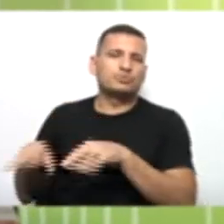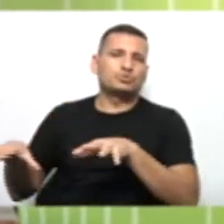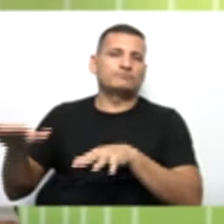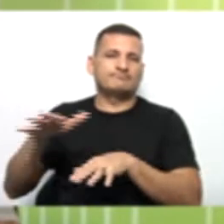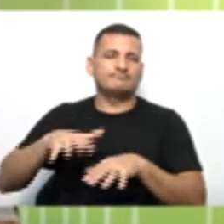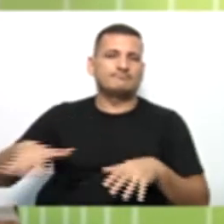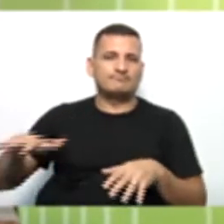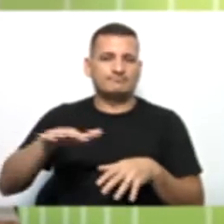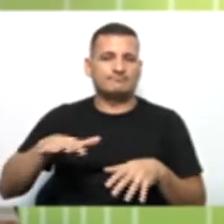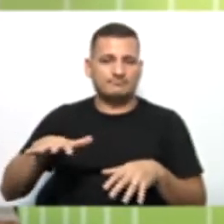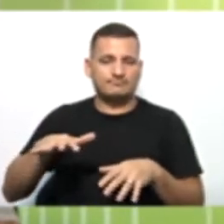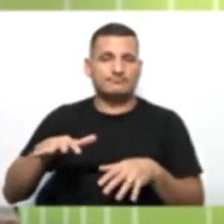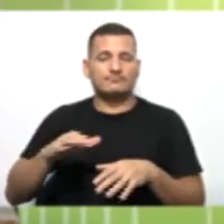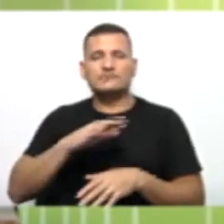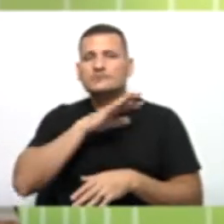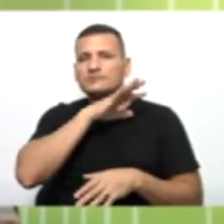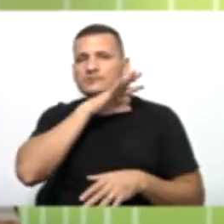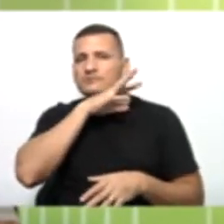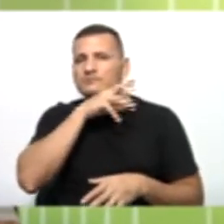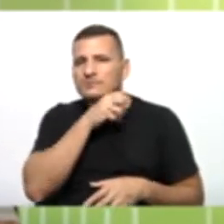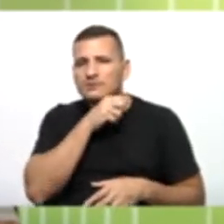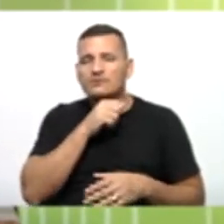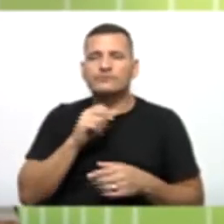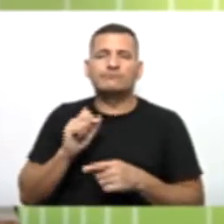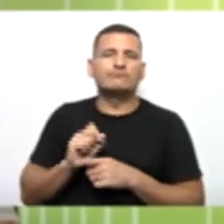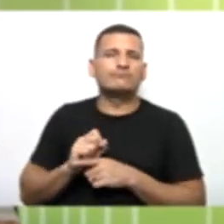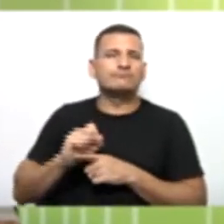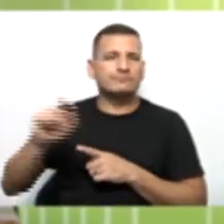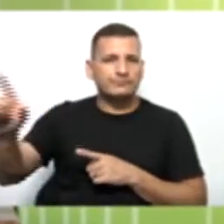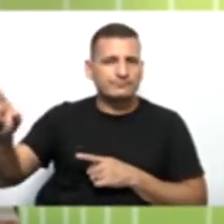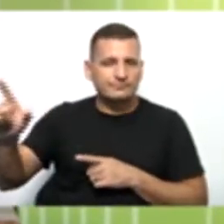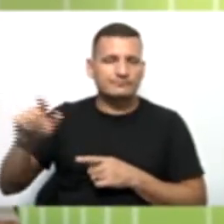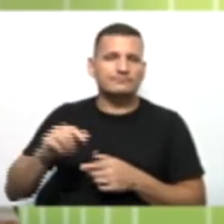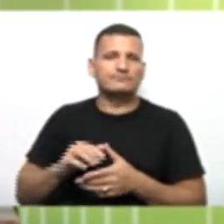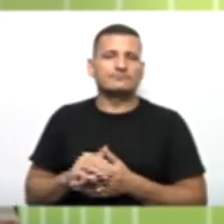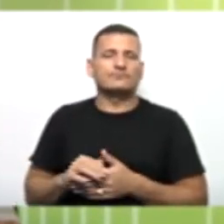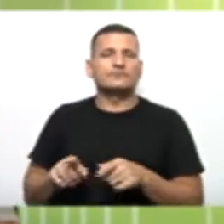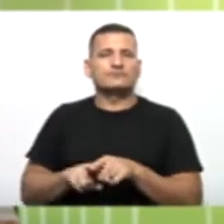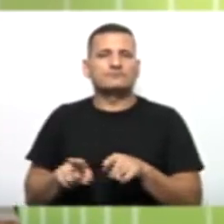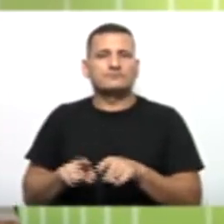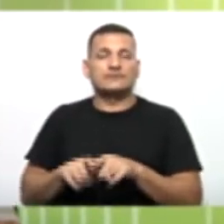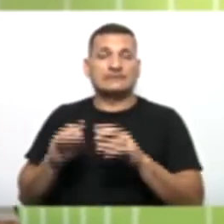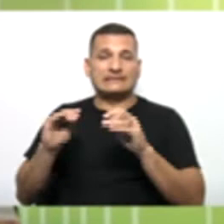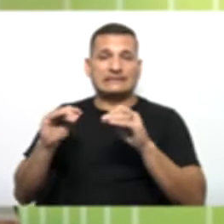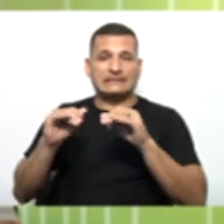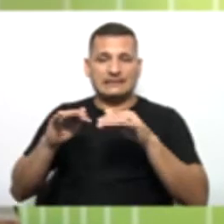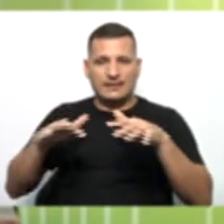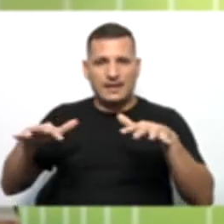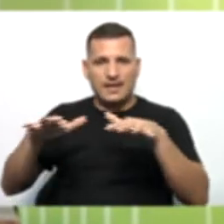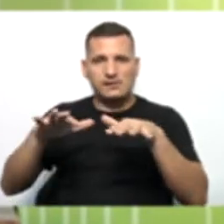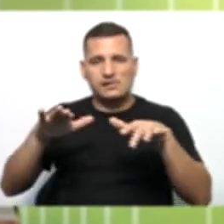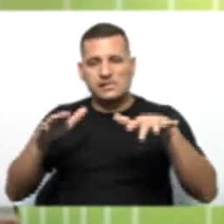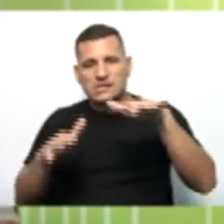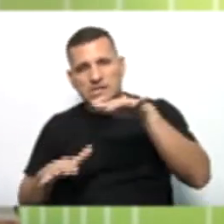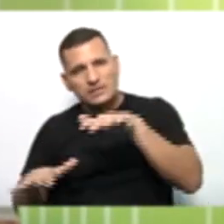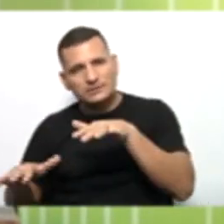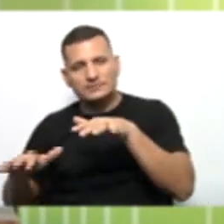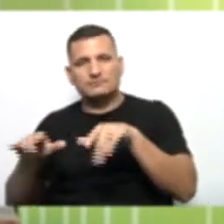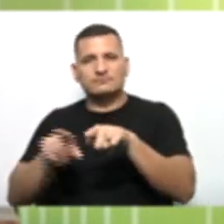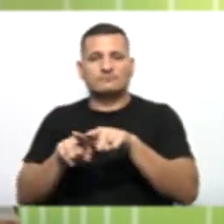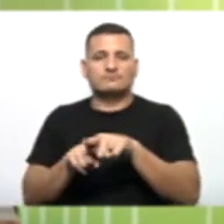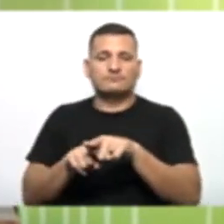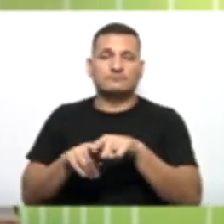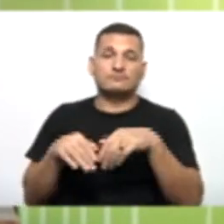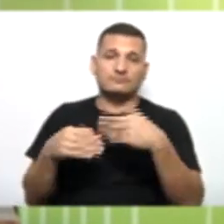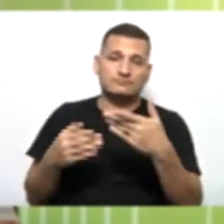que existia. Os animais vão ser expulsos, vai haver erosão no solo. Então, uma das variáveis são